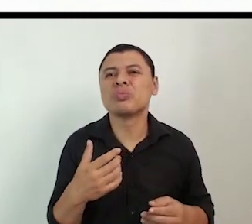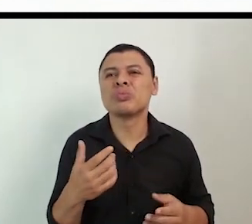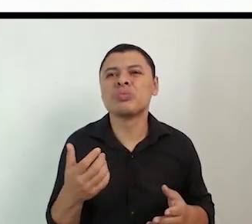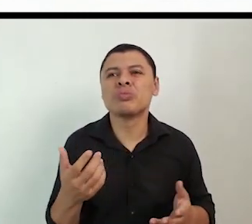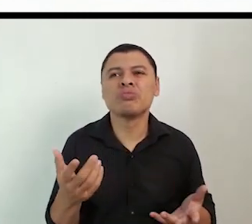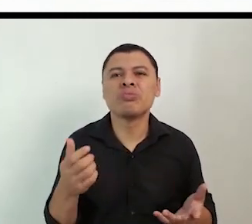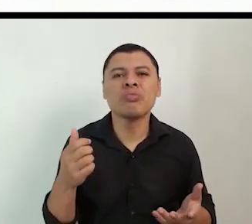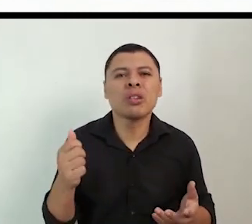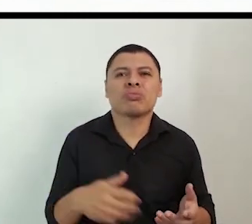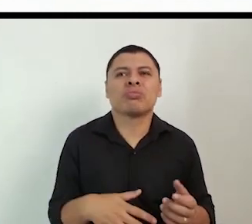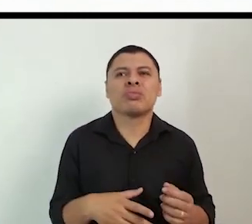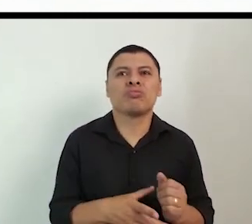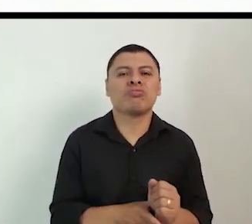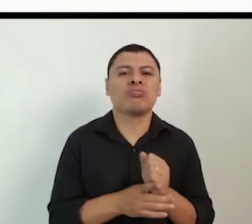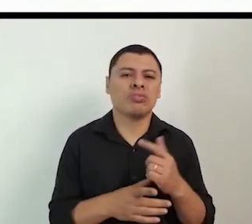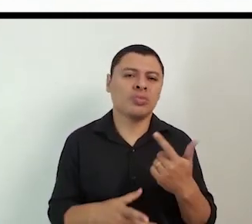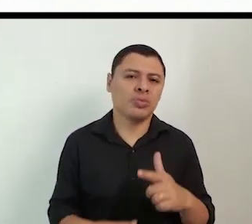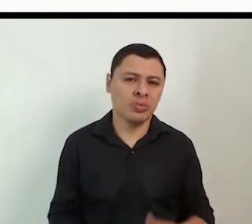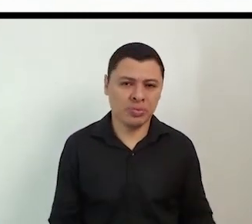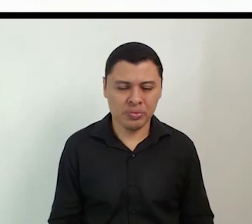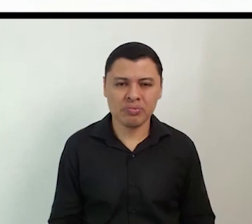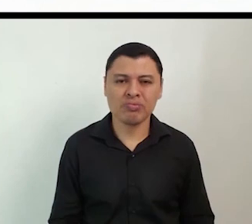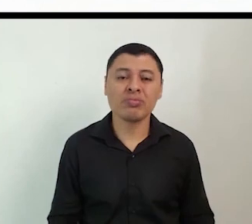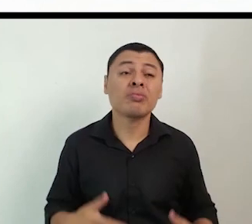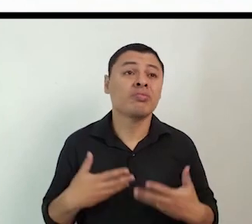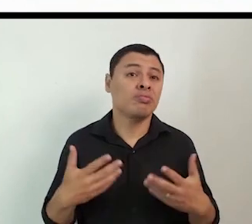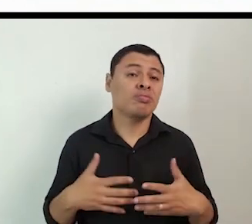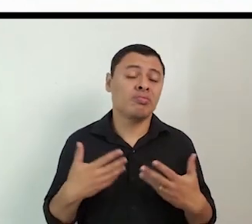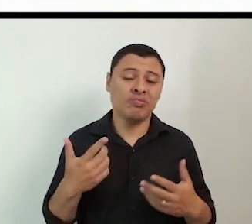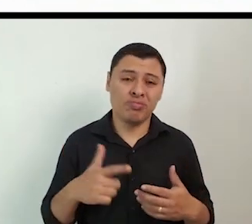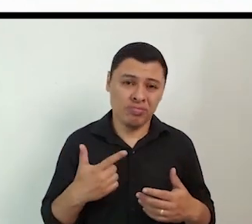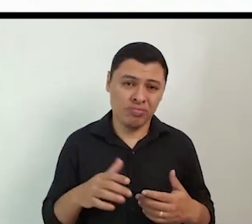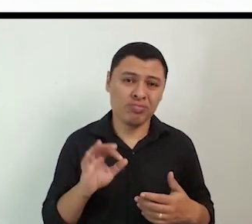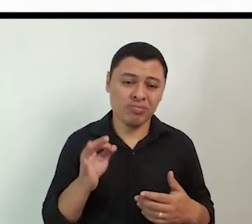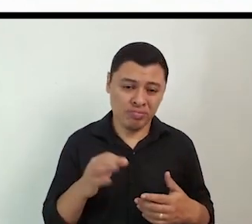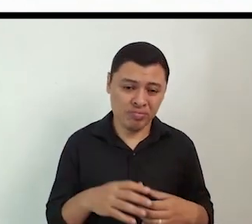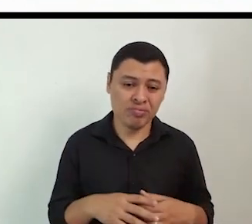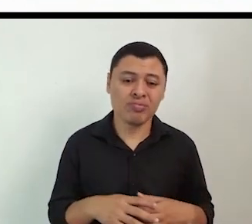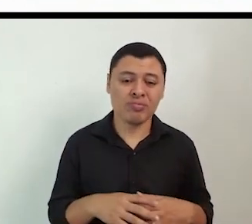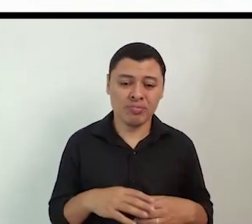sei lá, insegura. E desmotivado também, né? Sim, Querendo ou não, isso te